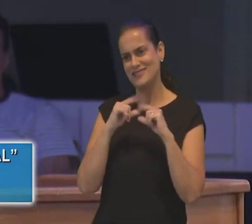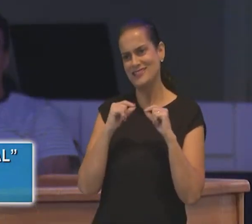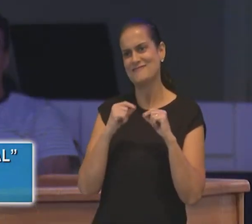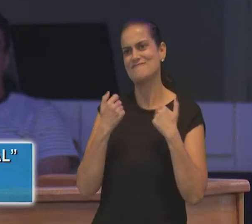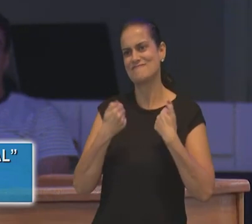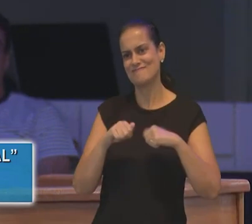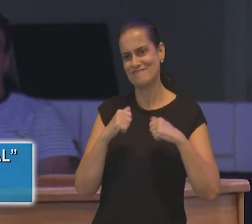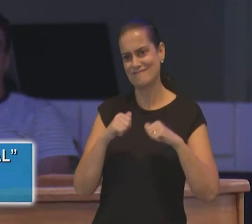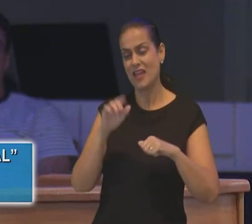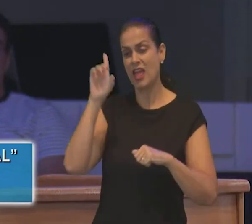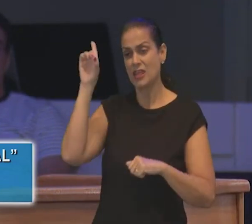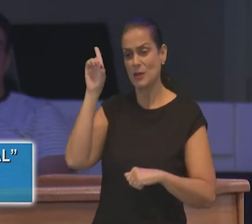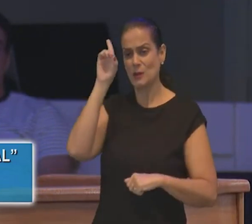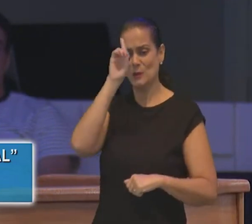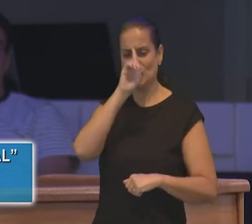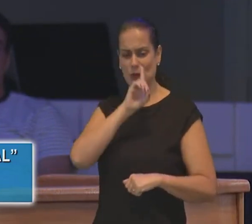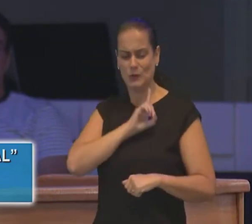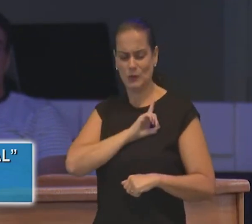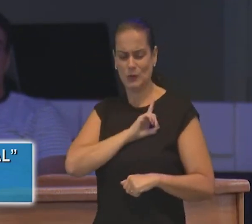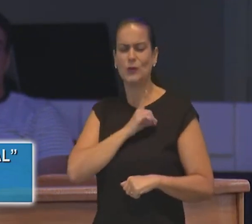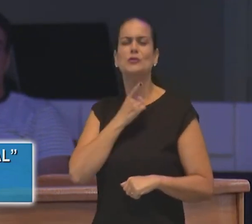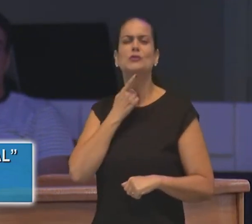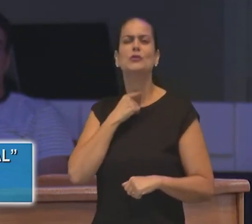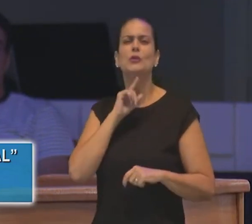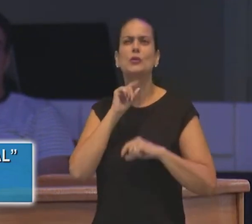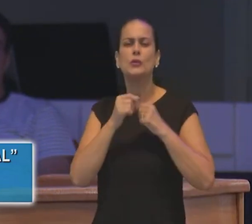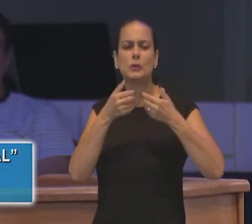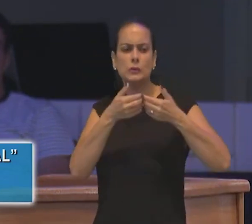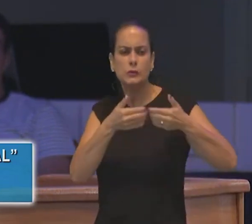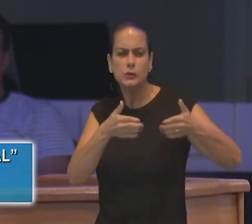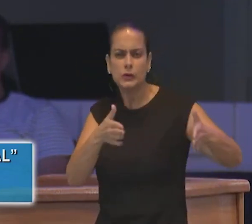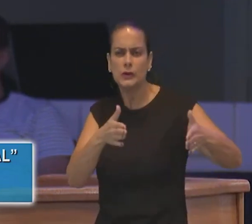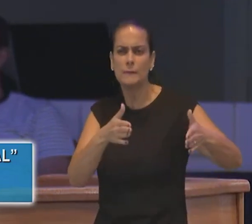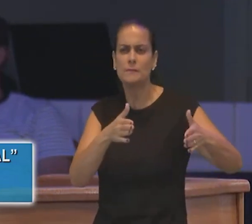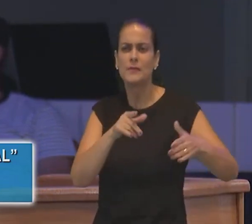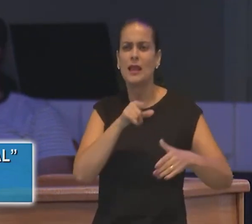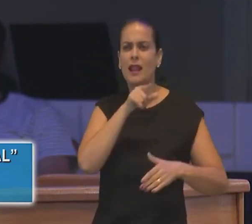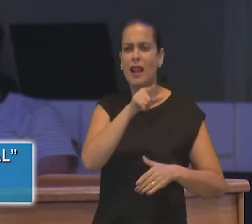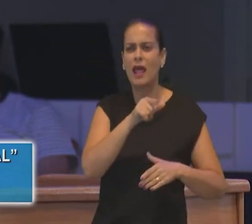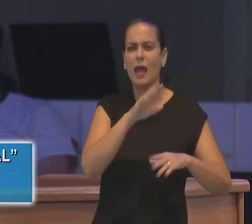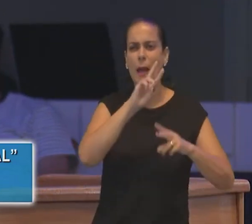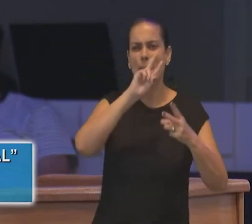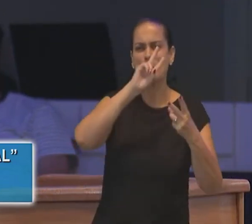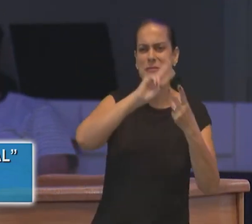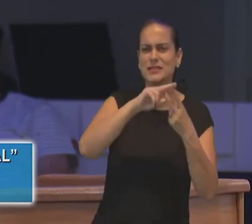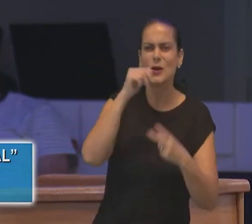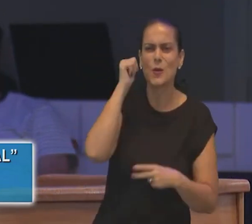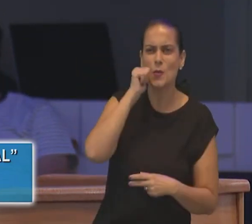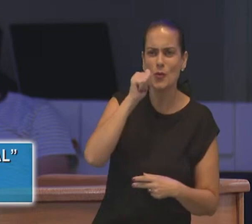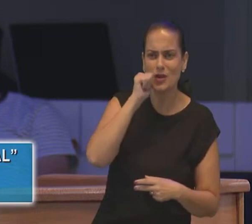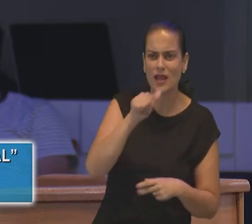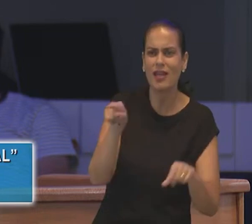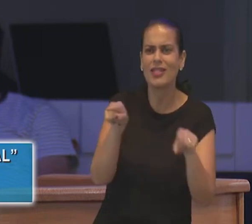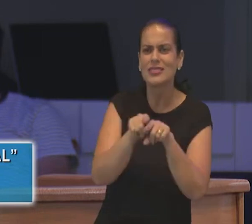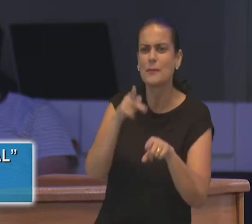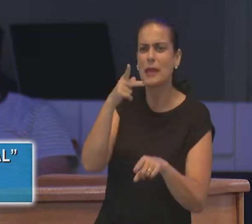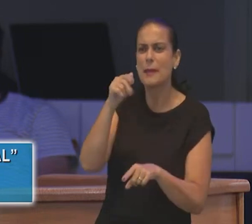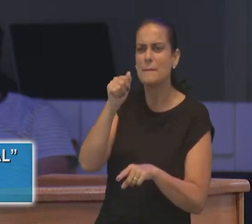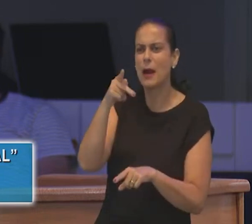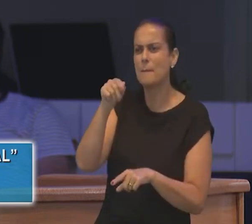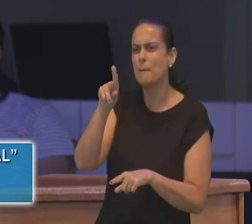E Deus colocou no meu coração de abrir trabalho na Colmeia, de abrir o trabalho na Papuda